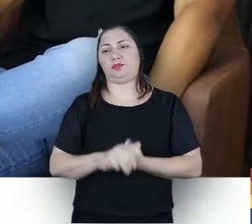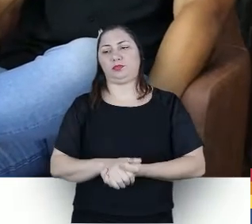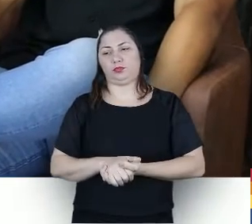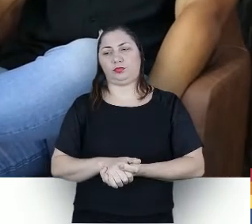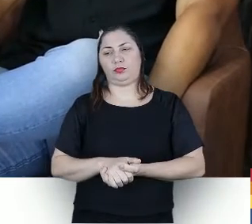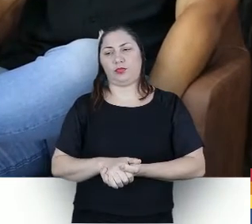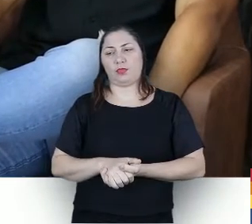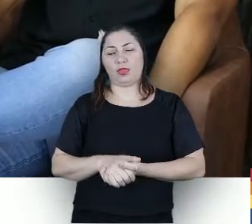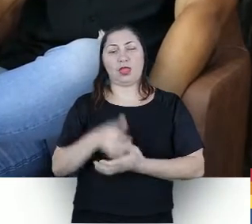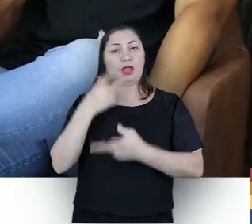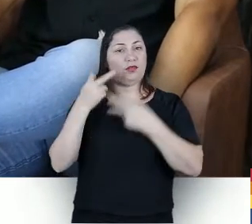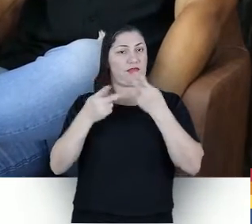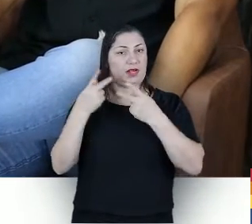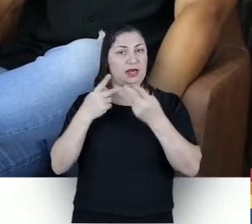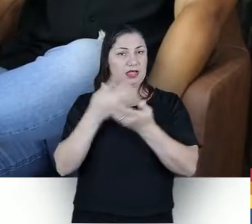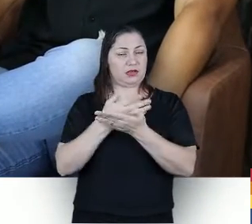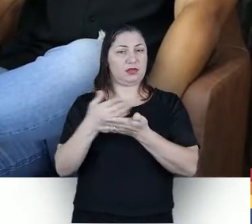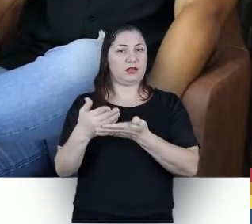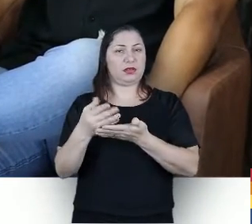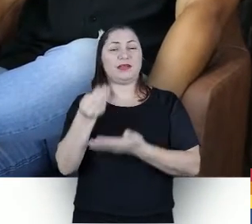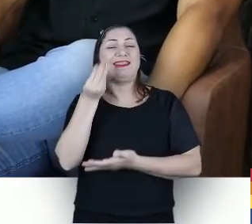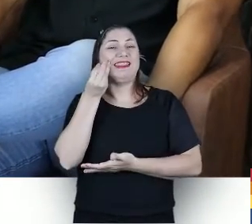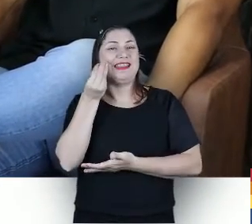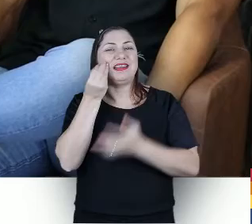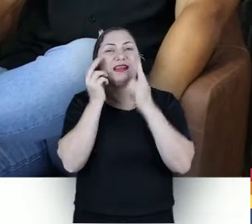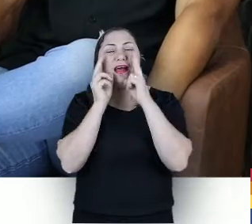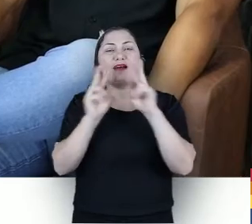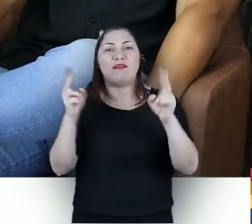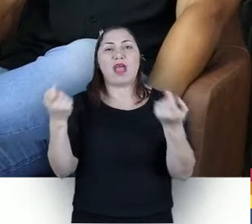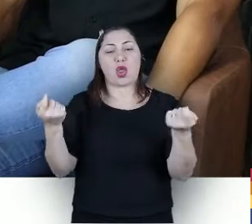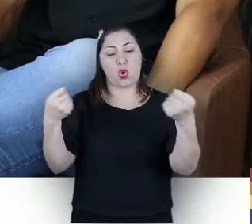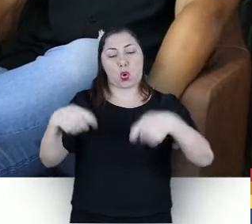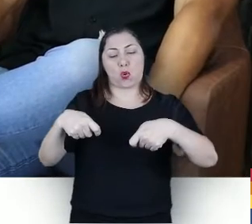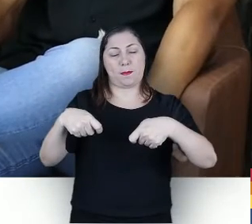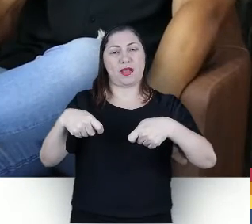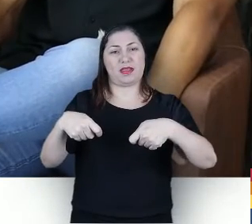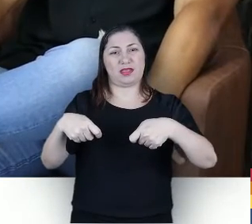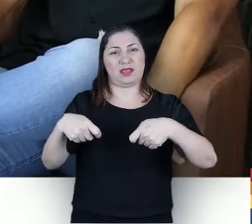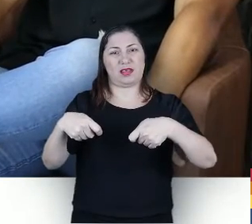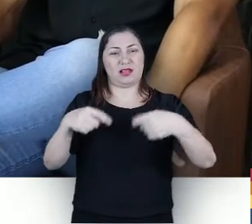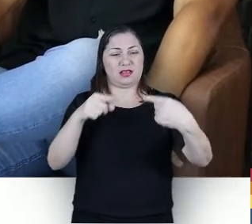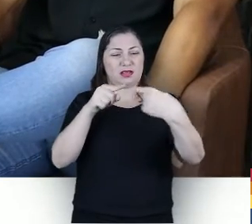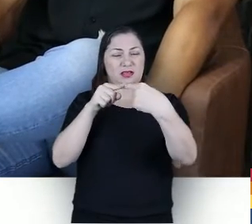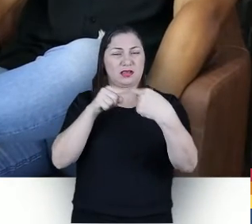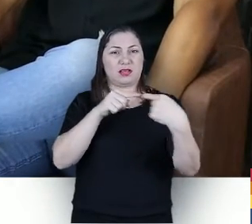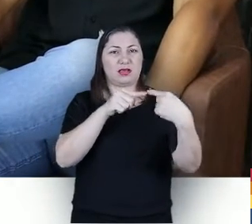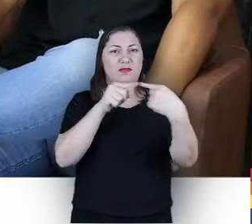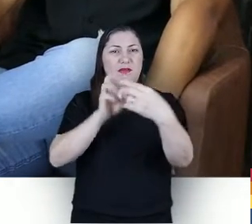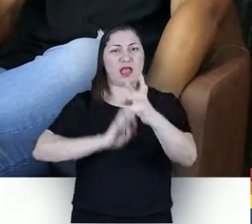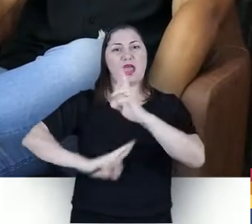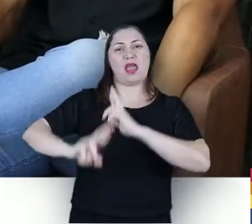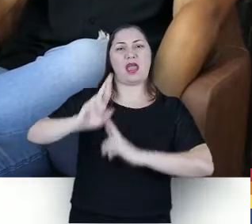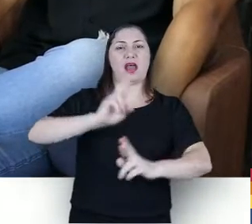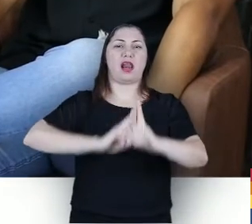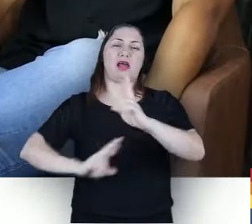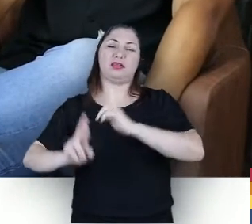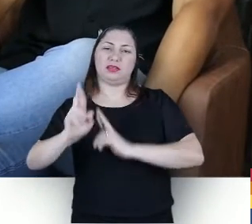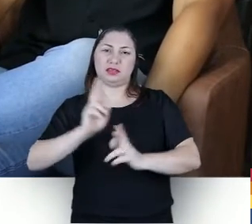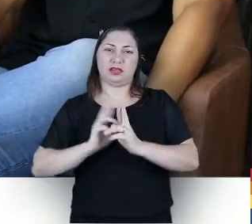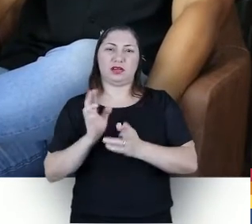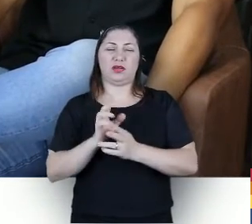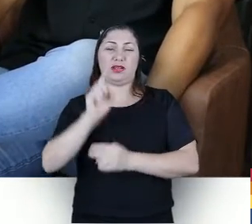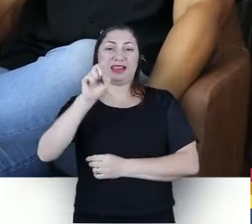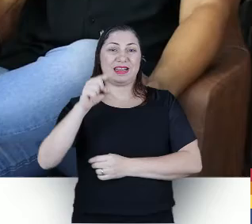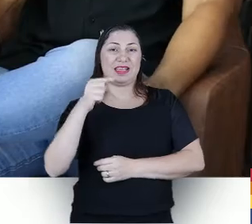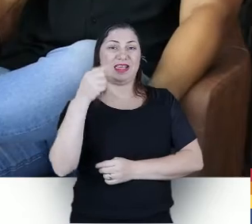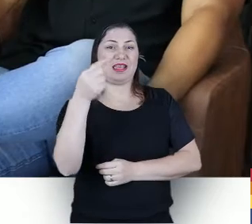né, a gente vê o que? A tônica dessa reforma é a flexibilização curricular. Então, o que eu procuro fazer?